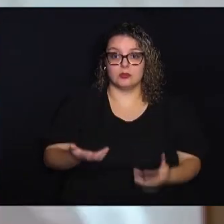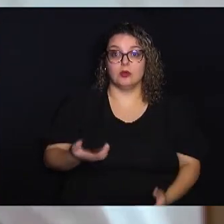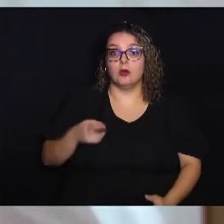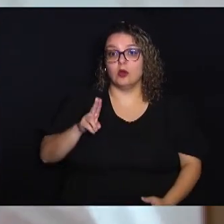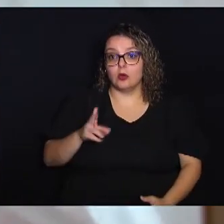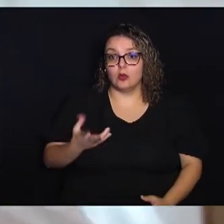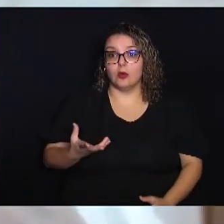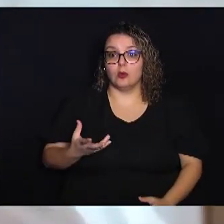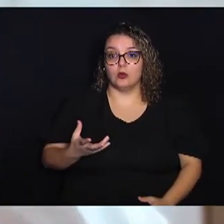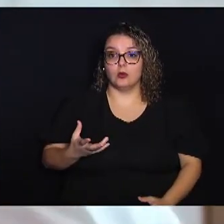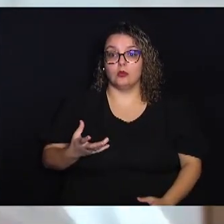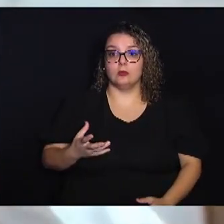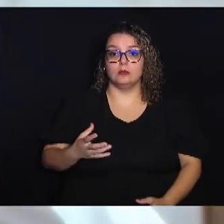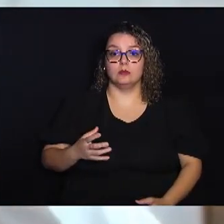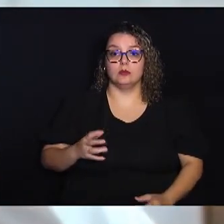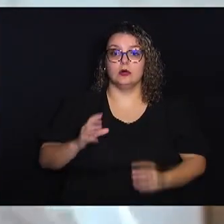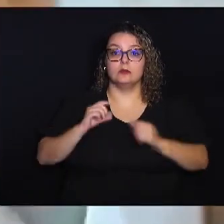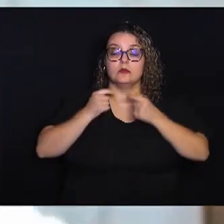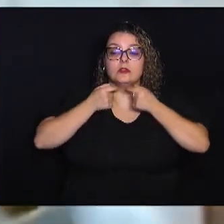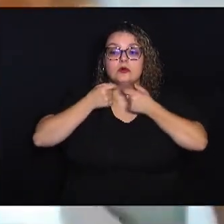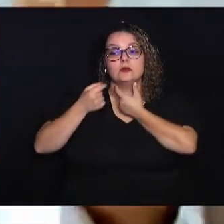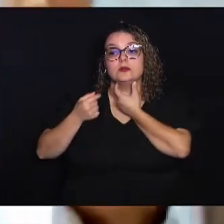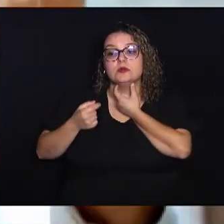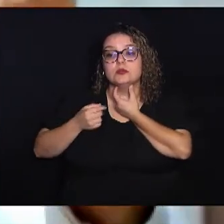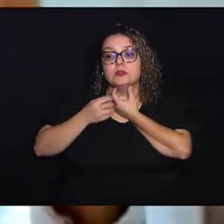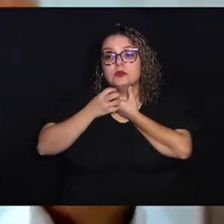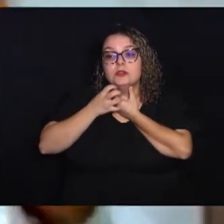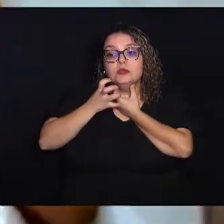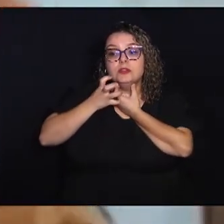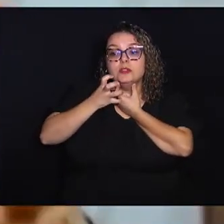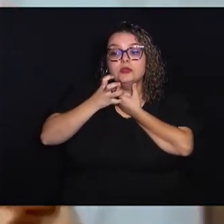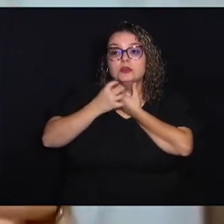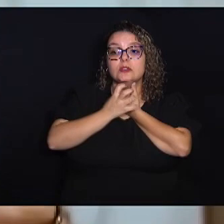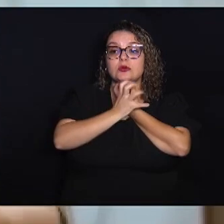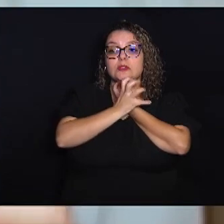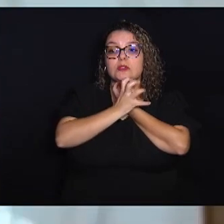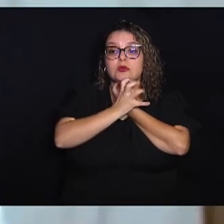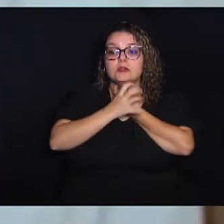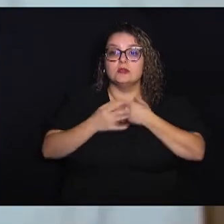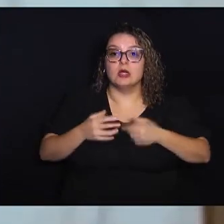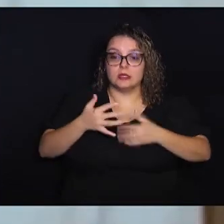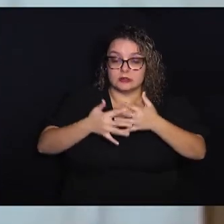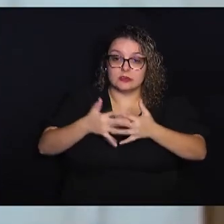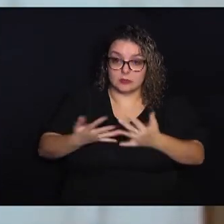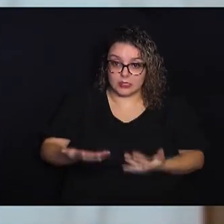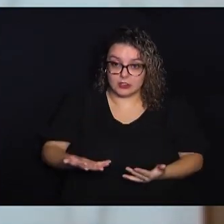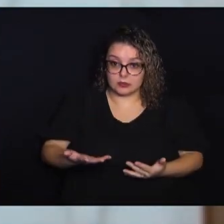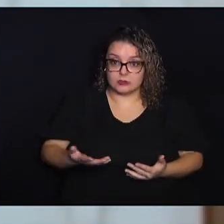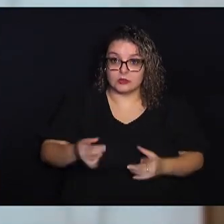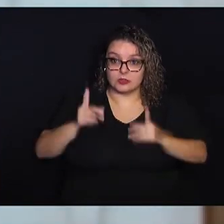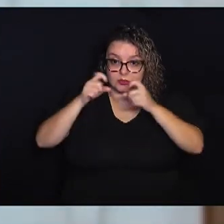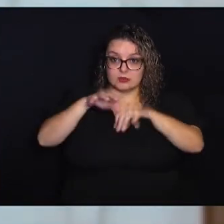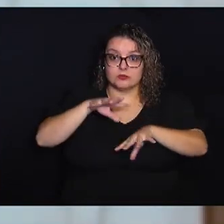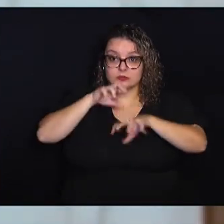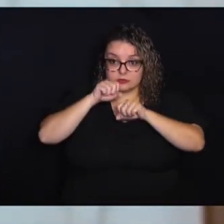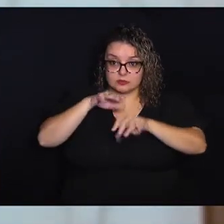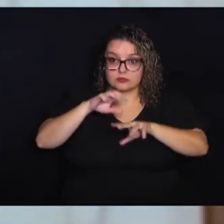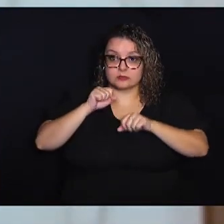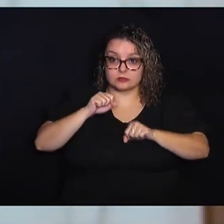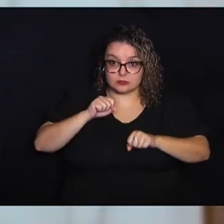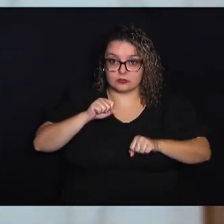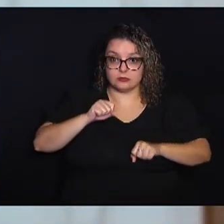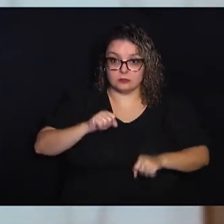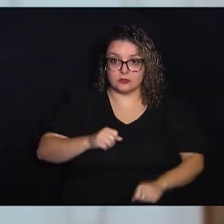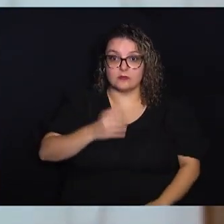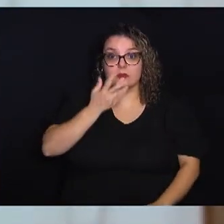então para o tamanho da via respiratória da pessoa, ela está muito grande, ocupando muito espaço, está com dificuldade de respirar, a criança está tendo